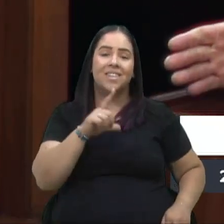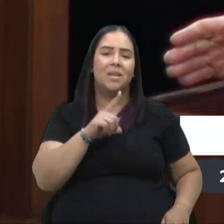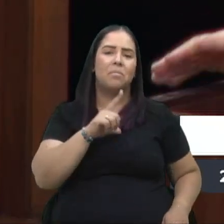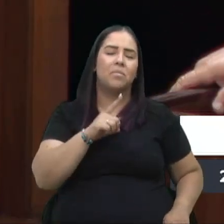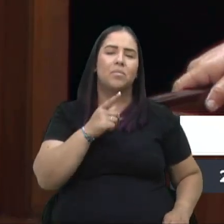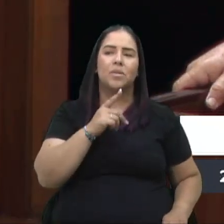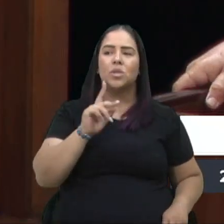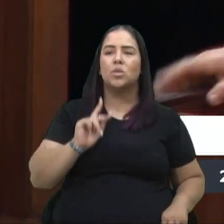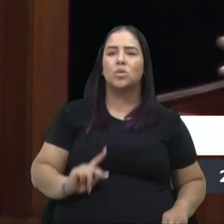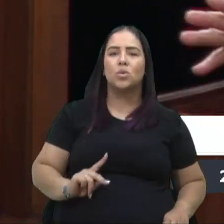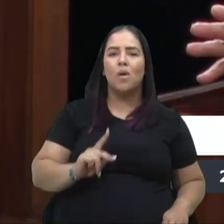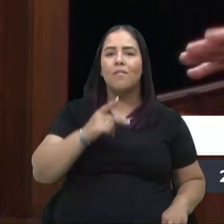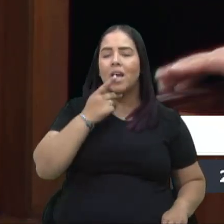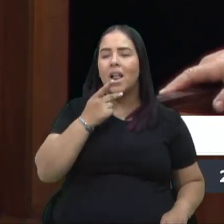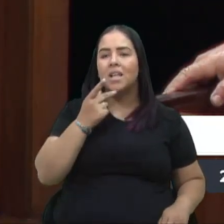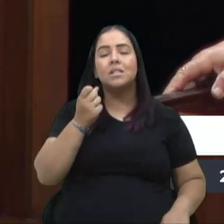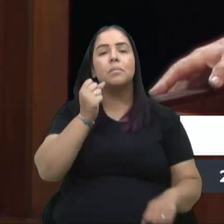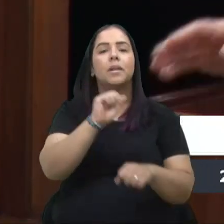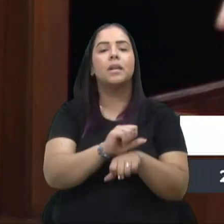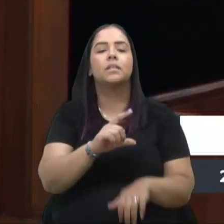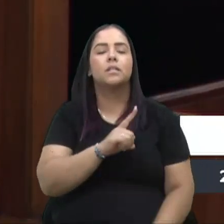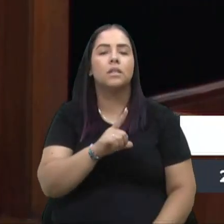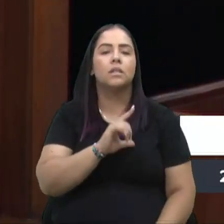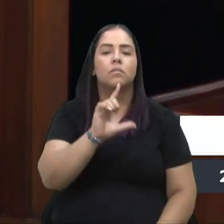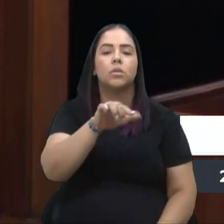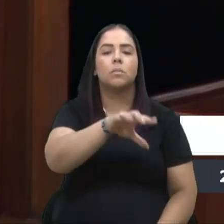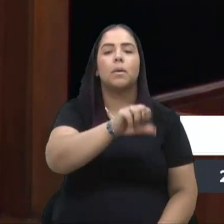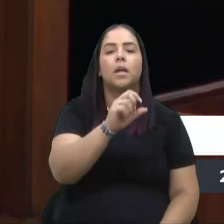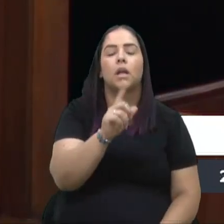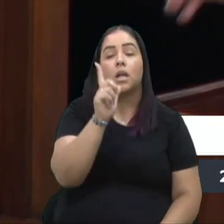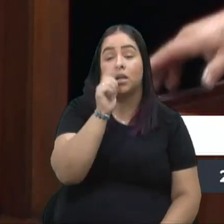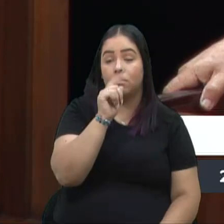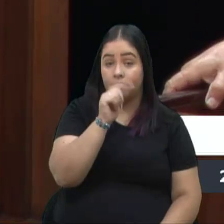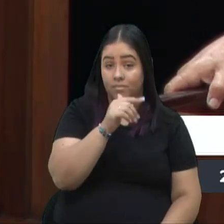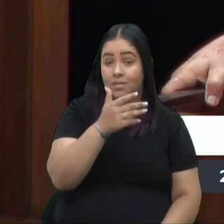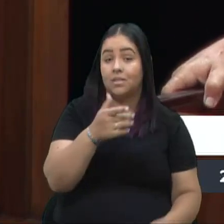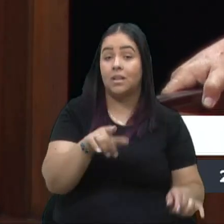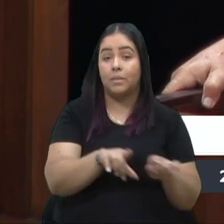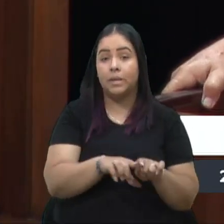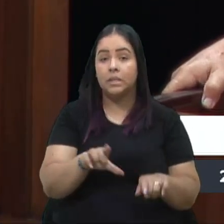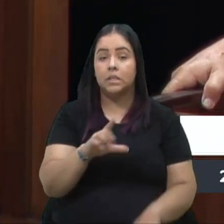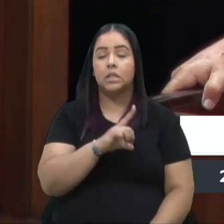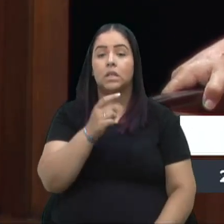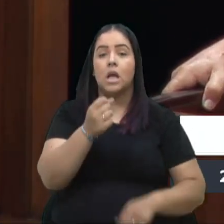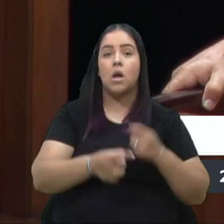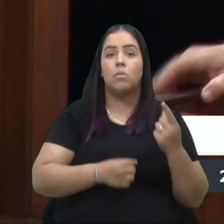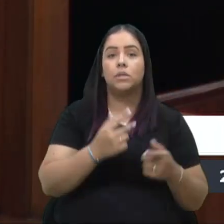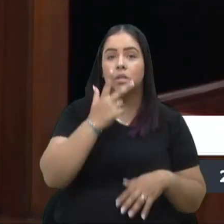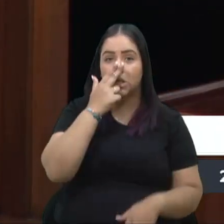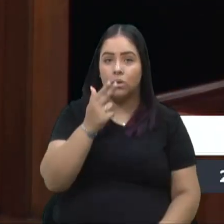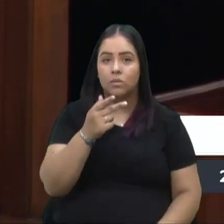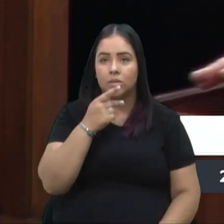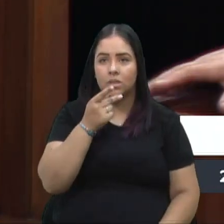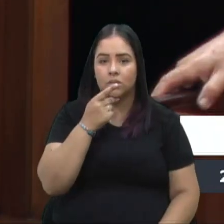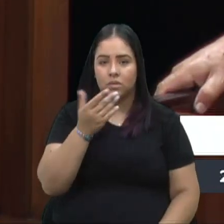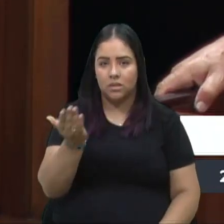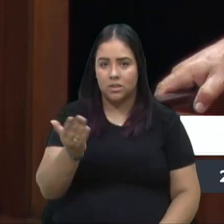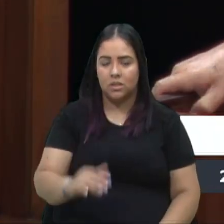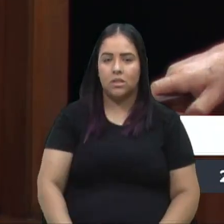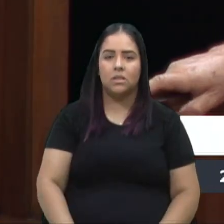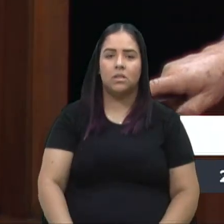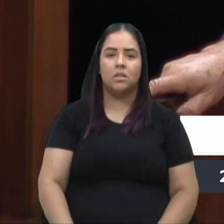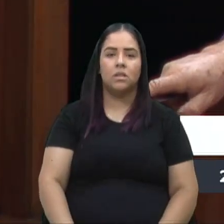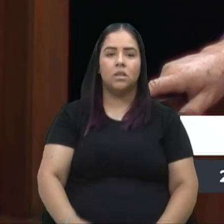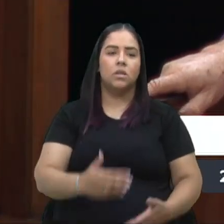não vou esperar a rede passada Depois eu pego a água então talvez também tem situações como essa então tudo é momento